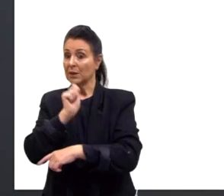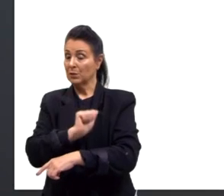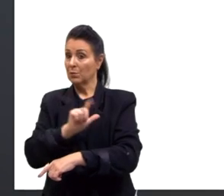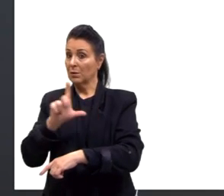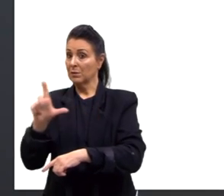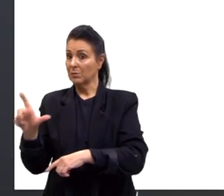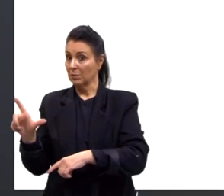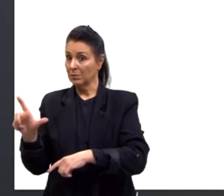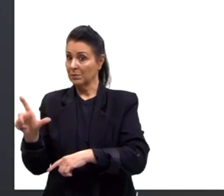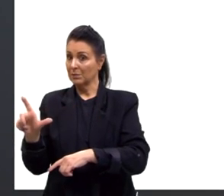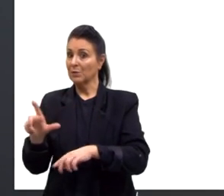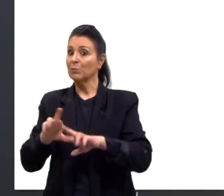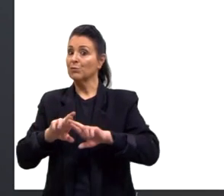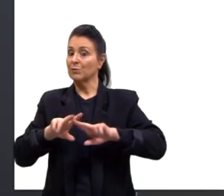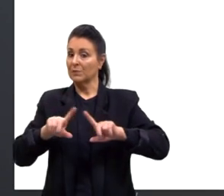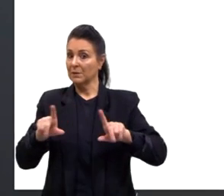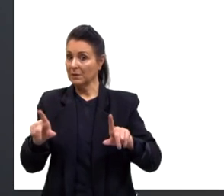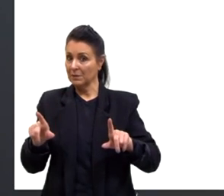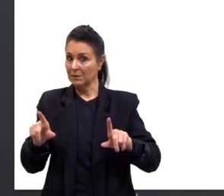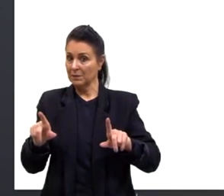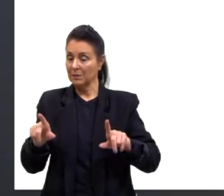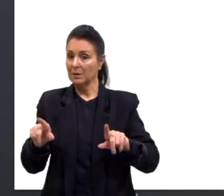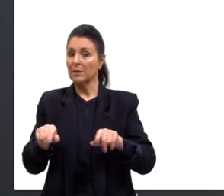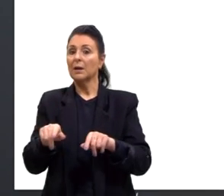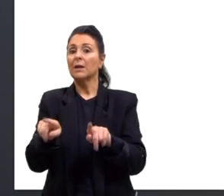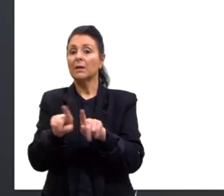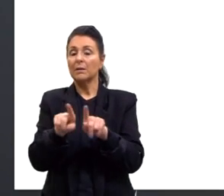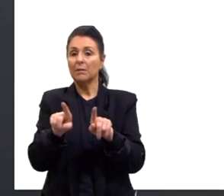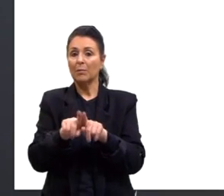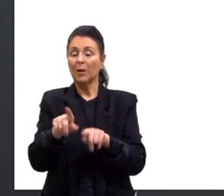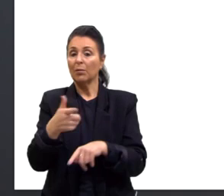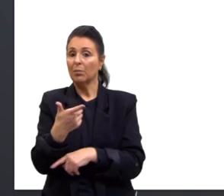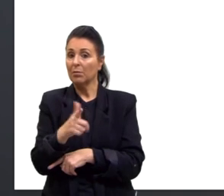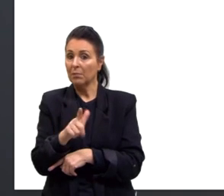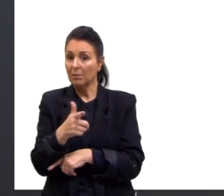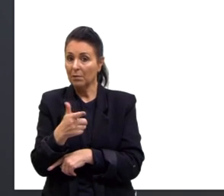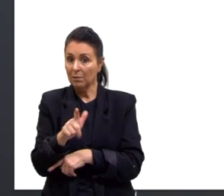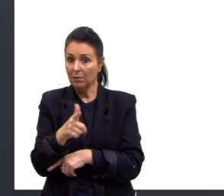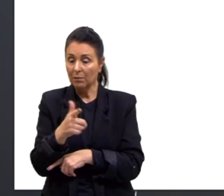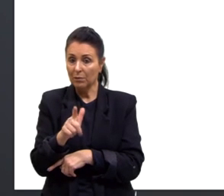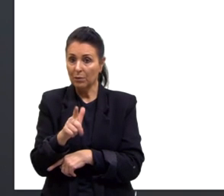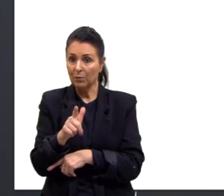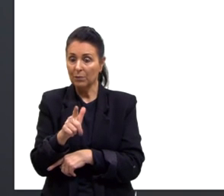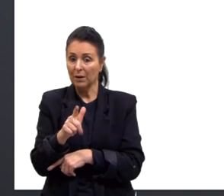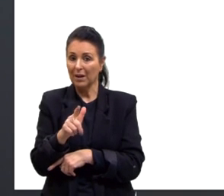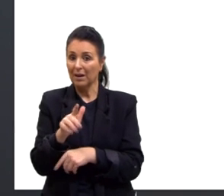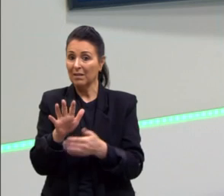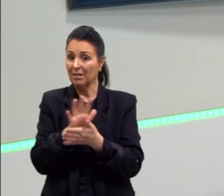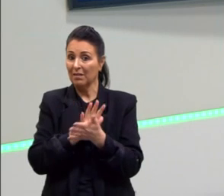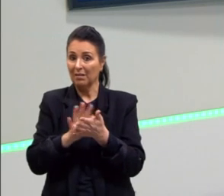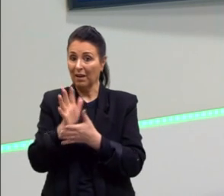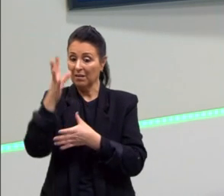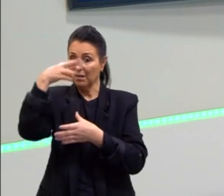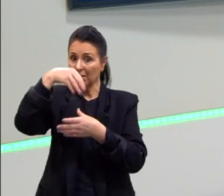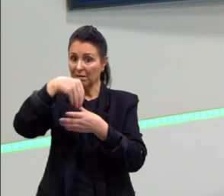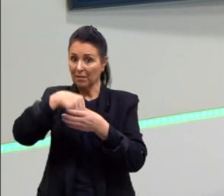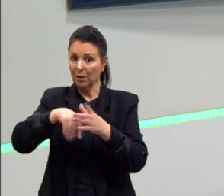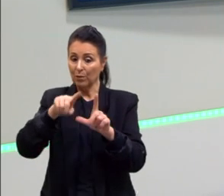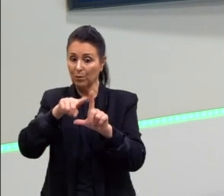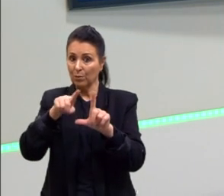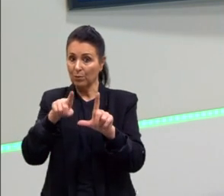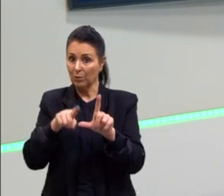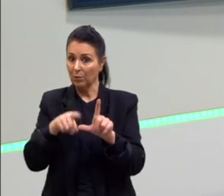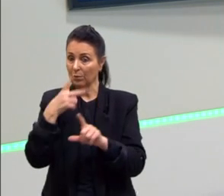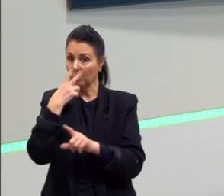azul seu ângulos diferentes e outra eles não possuem nenhuma parte aqui interna destes ângulos